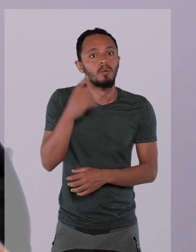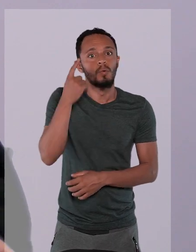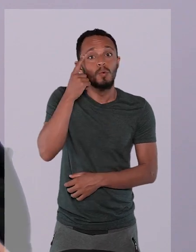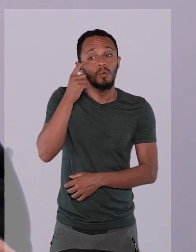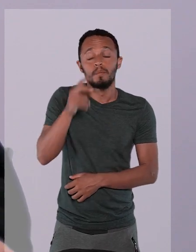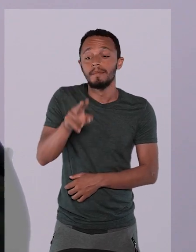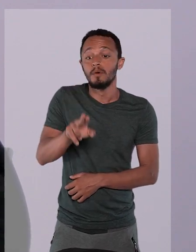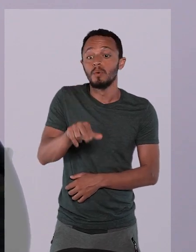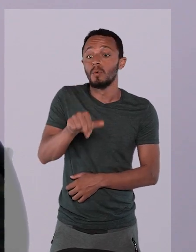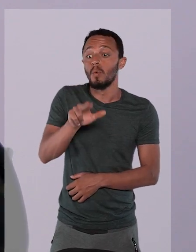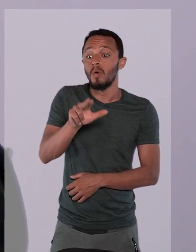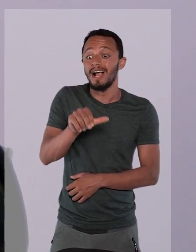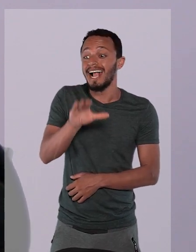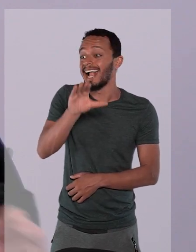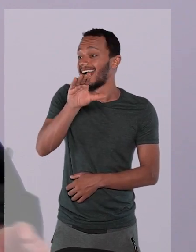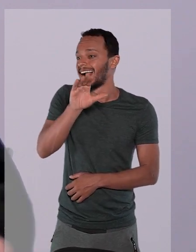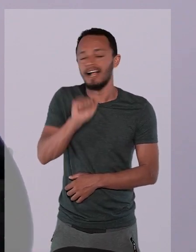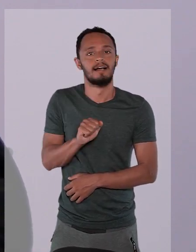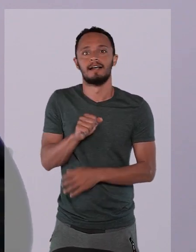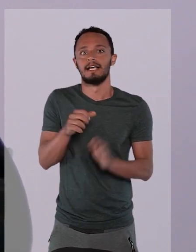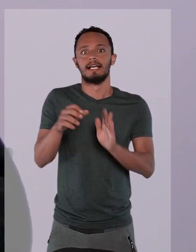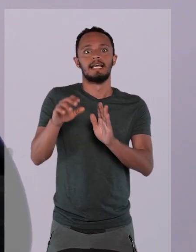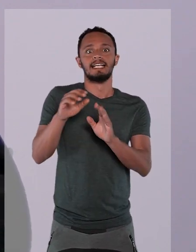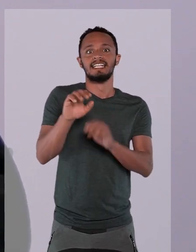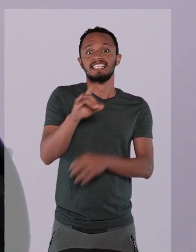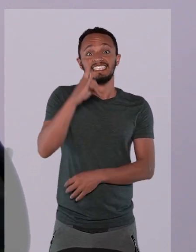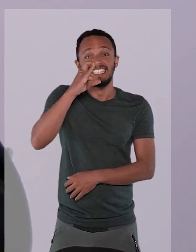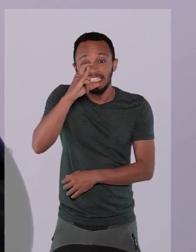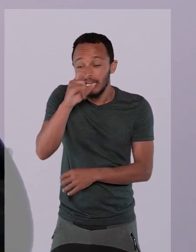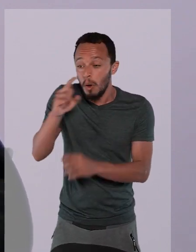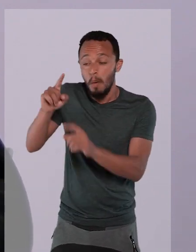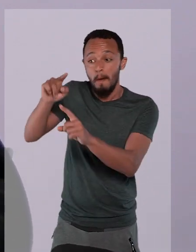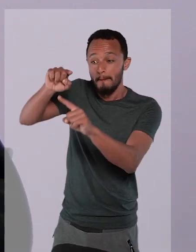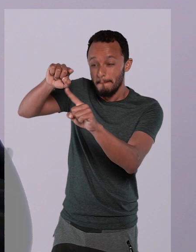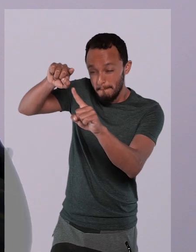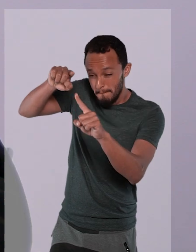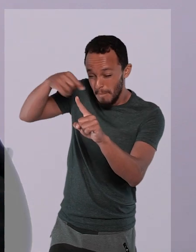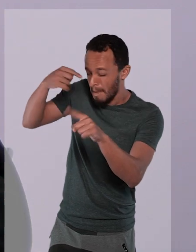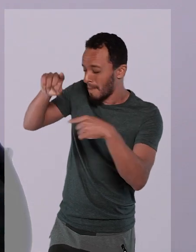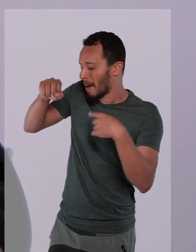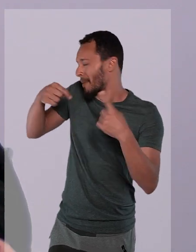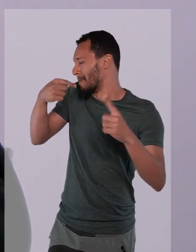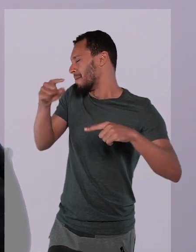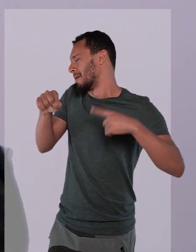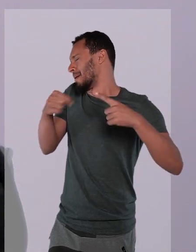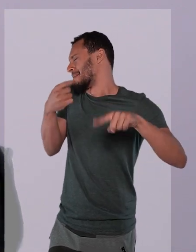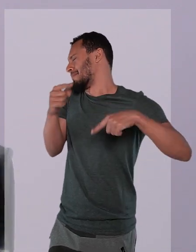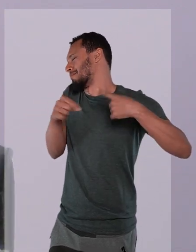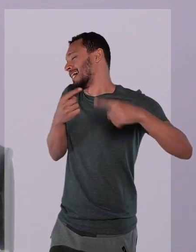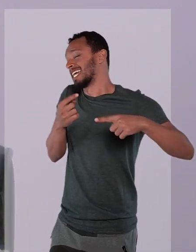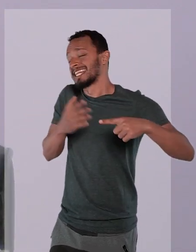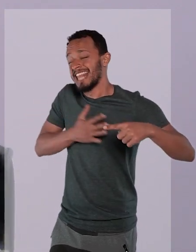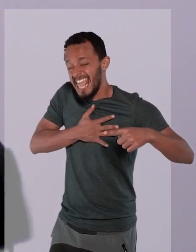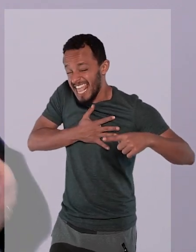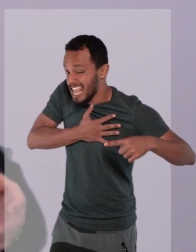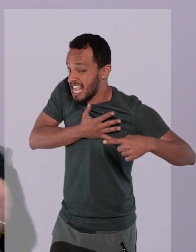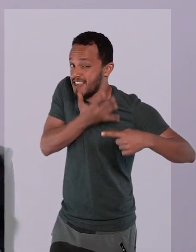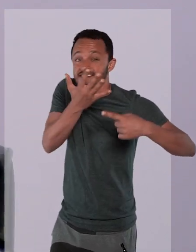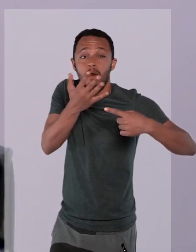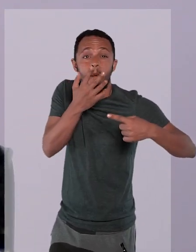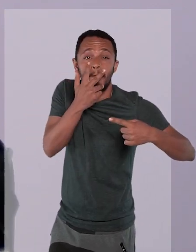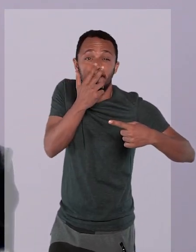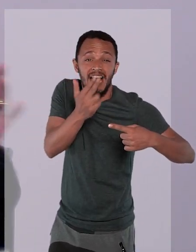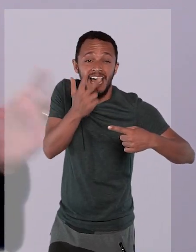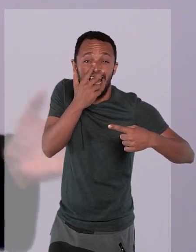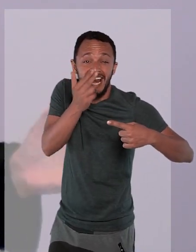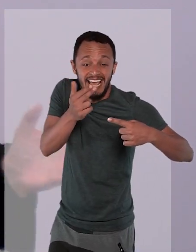que eu fosse ler, assim, sabe, assim, coisas terríveis sendo escritas como se eu fosse uma megera, assim, não era